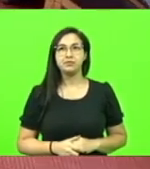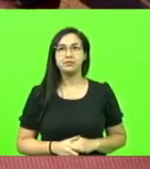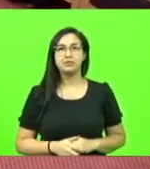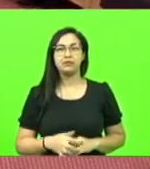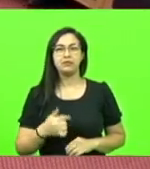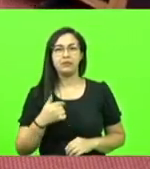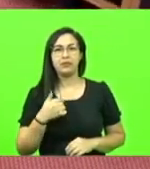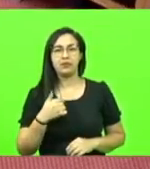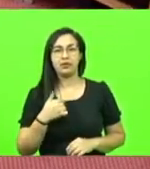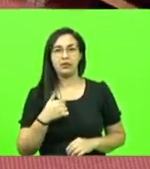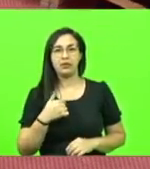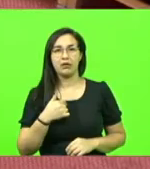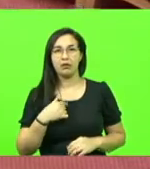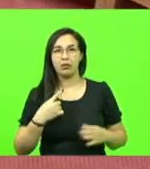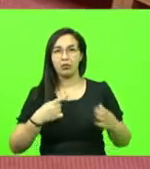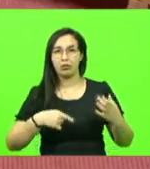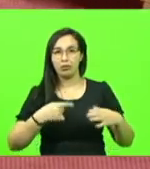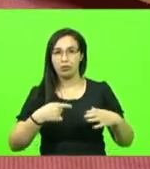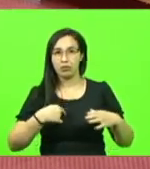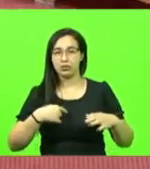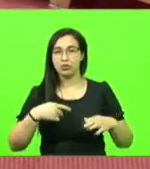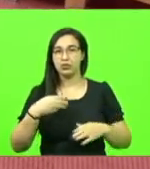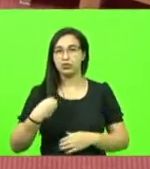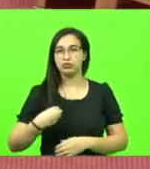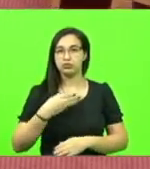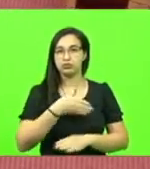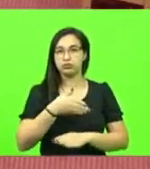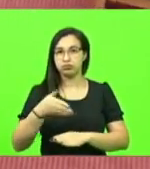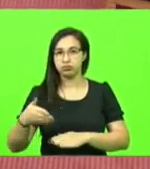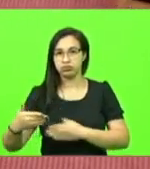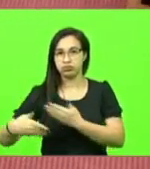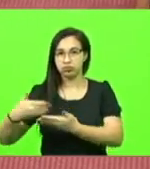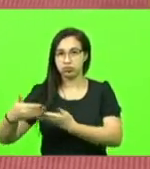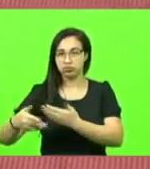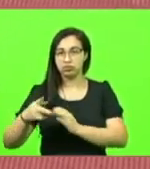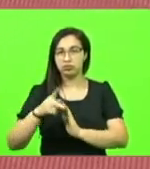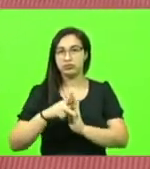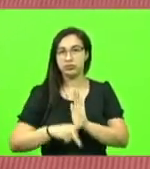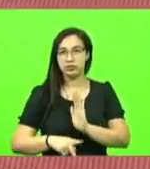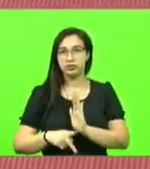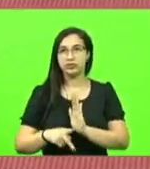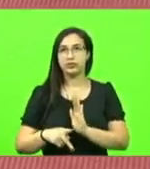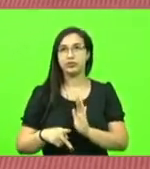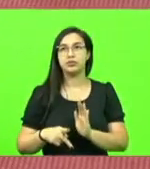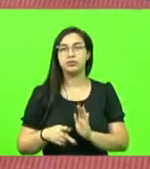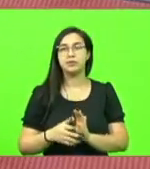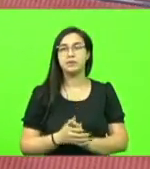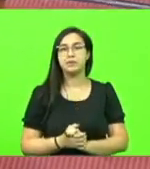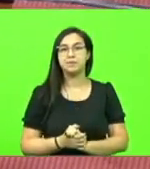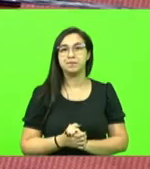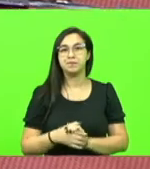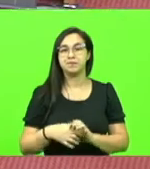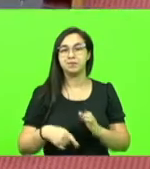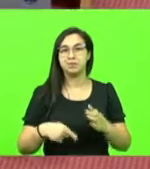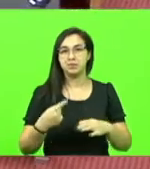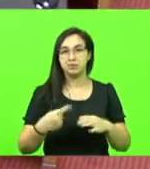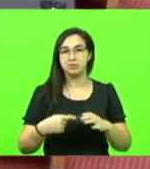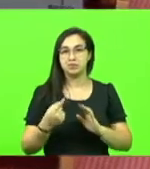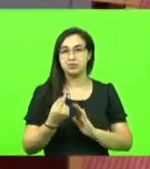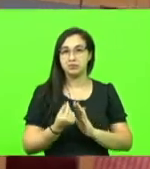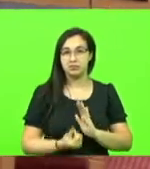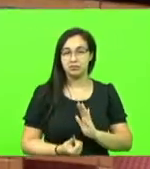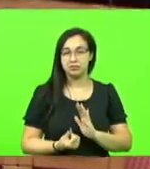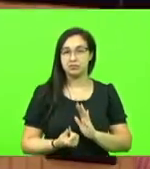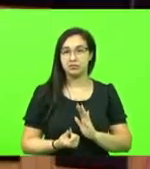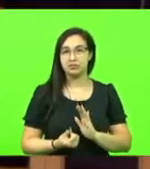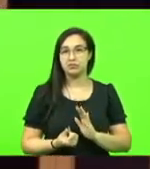posicionamento nas comissões que eu faço parte, por onde tramitou esse projeto aí, na Comissão de Finanças, para ser mais específico.